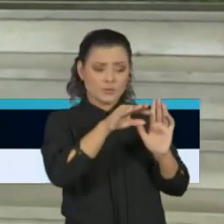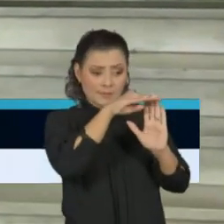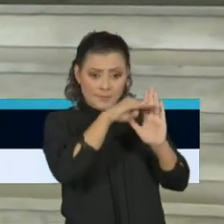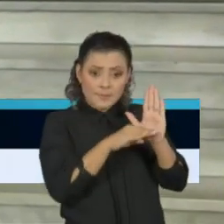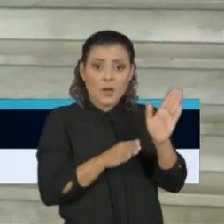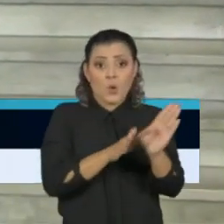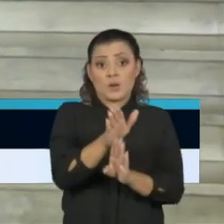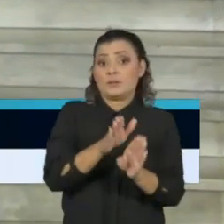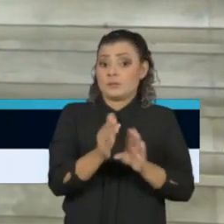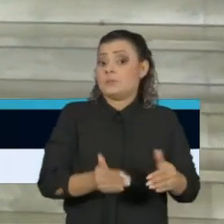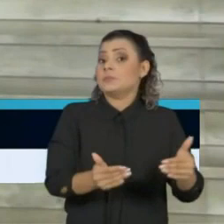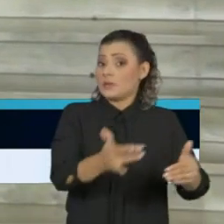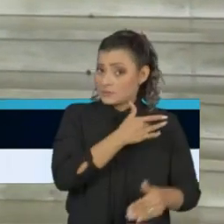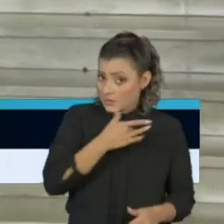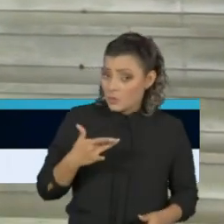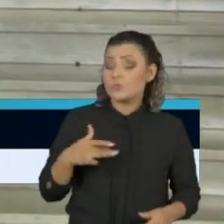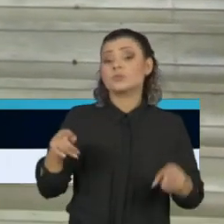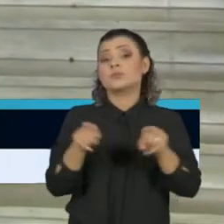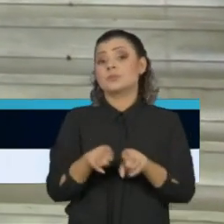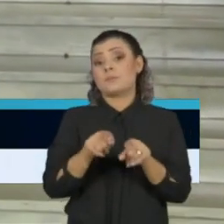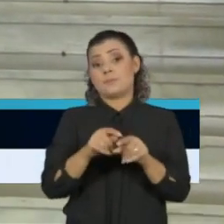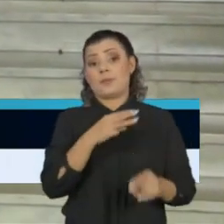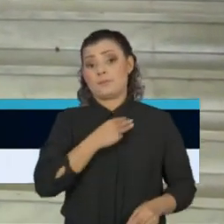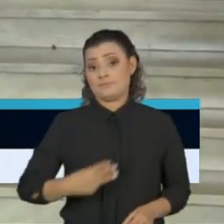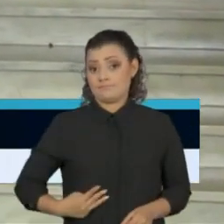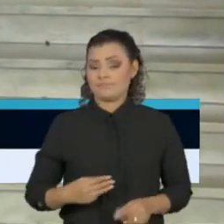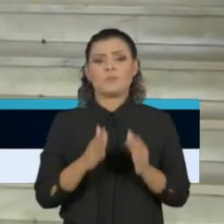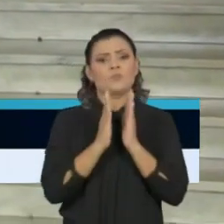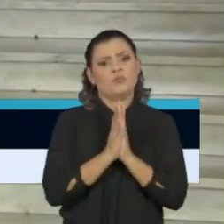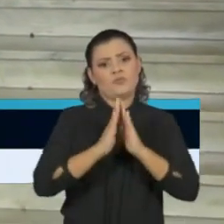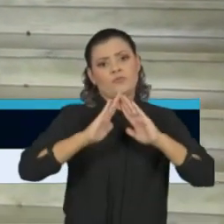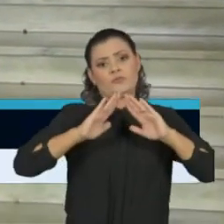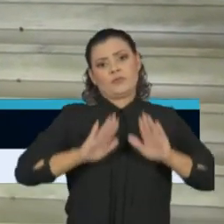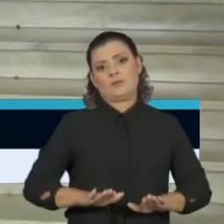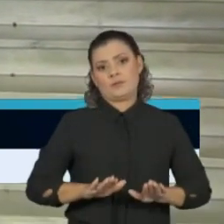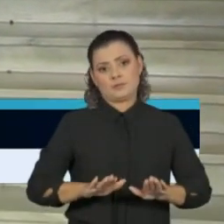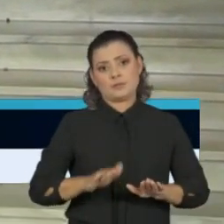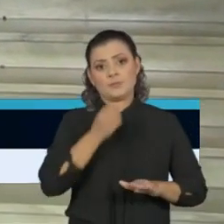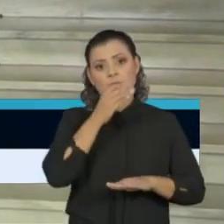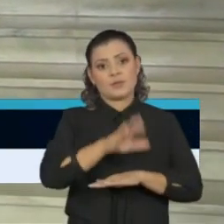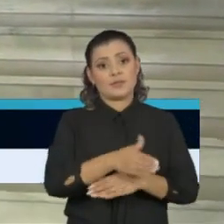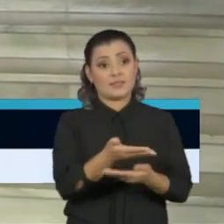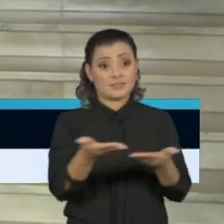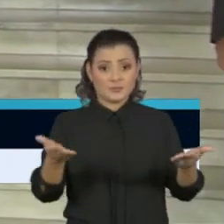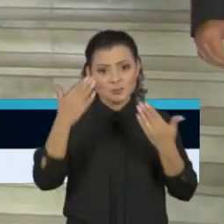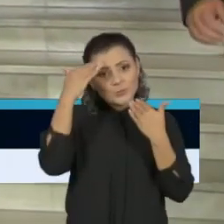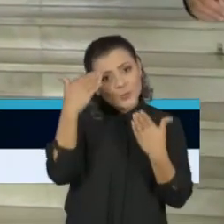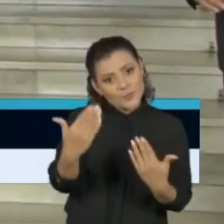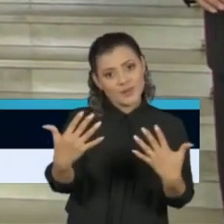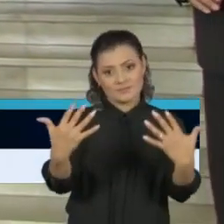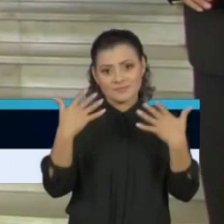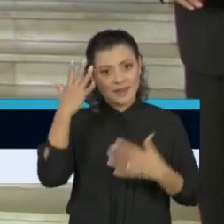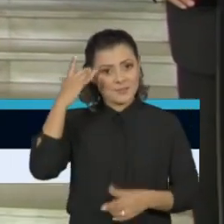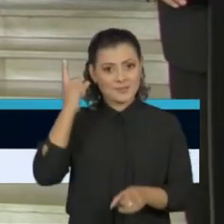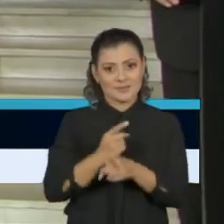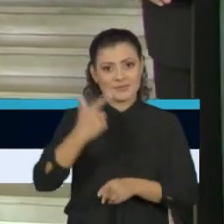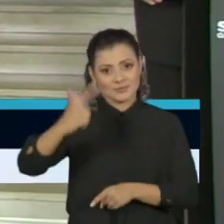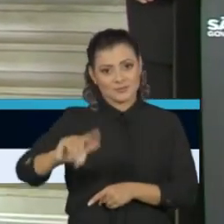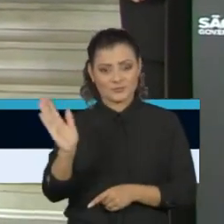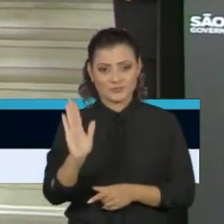do Ministério da Saúde e do seu ministro. Fiquem em casa. Boa tarde a todos, muito obrigado, até amanhã.